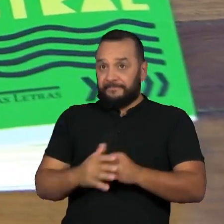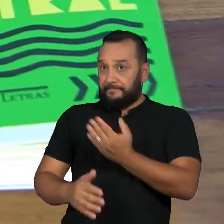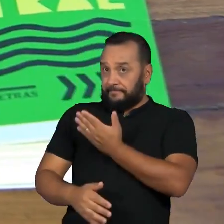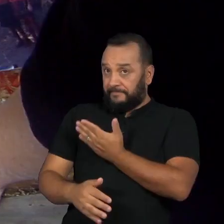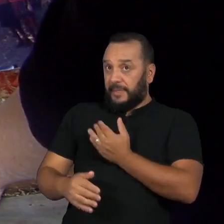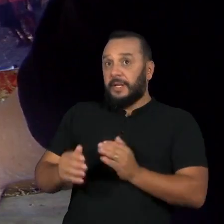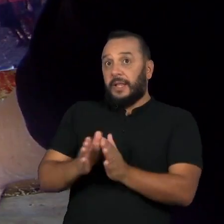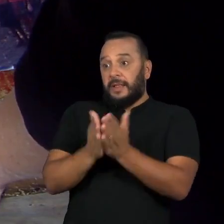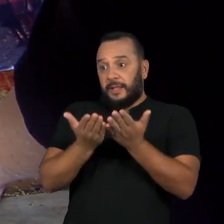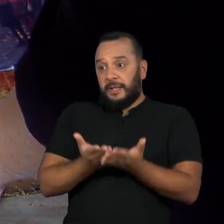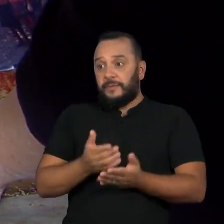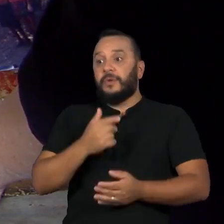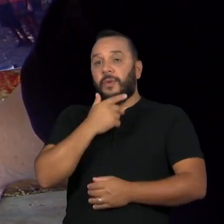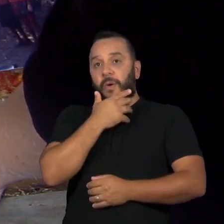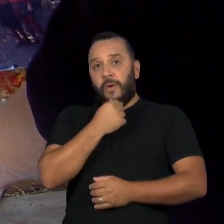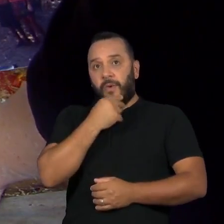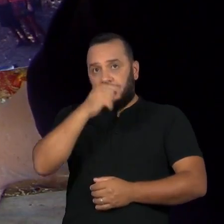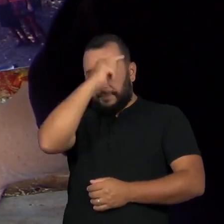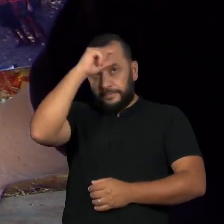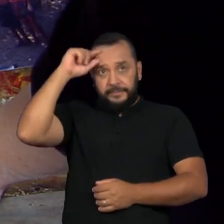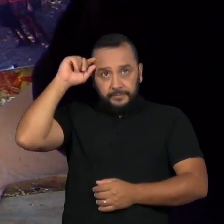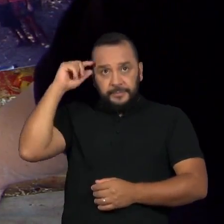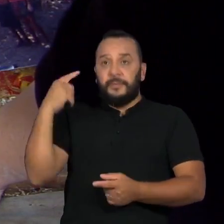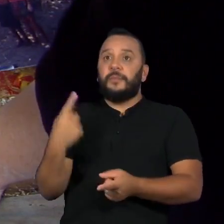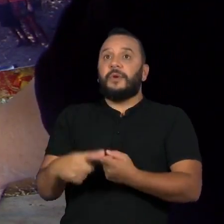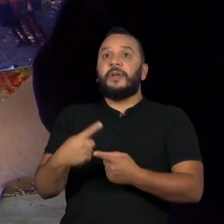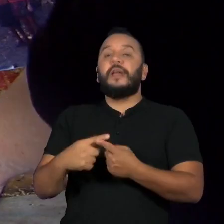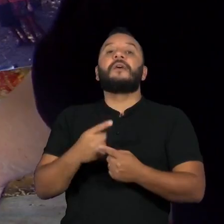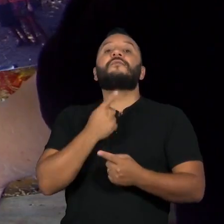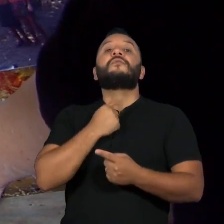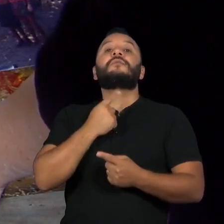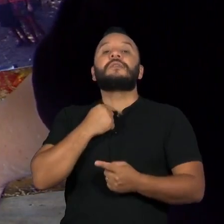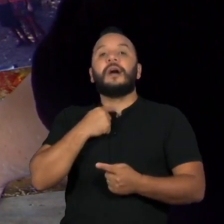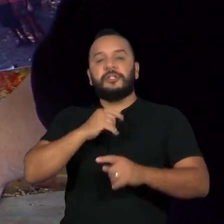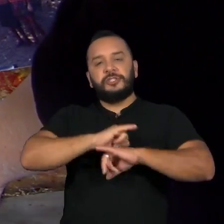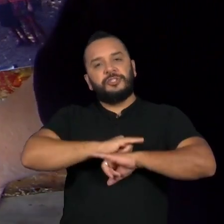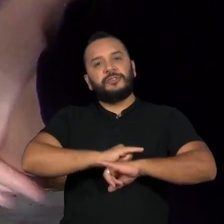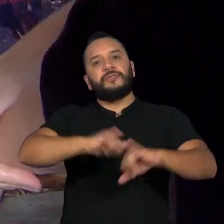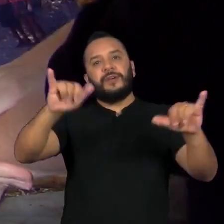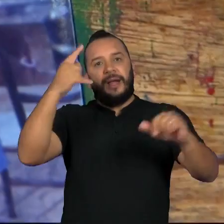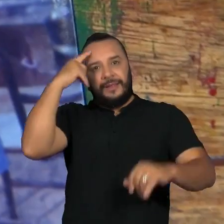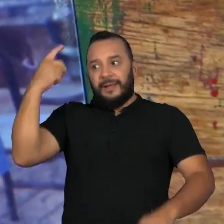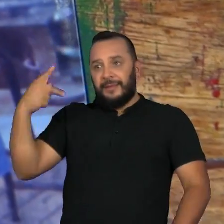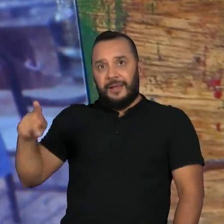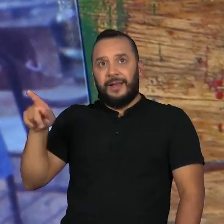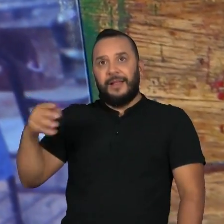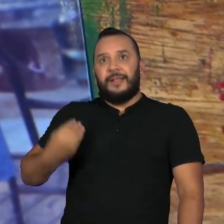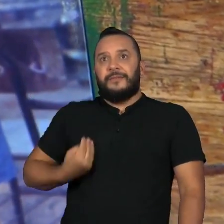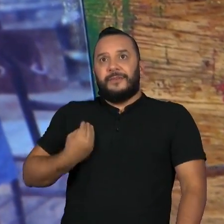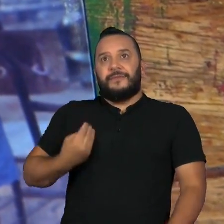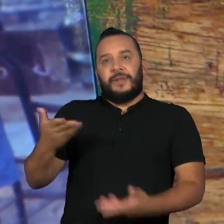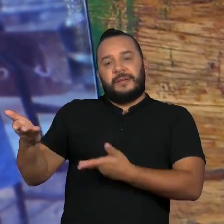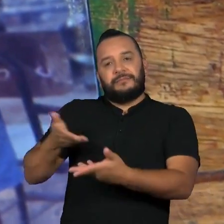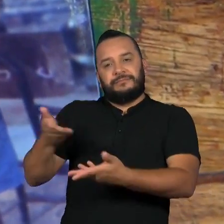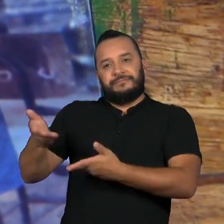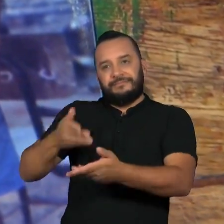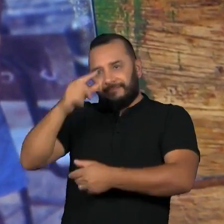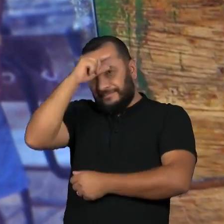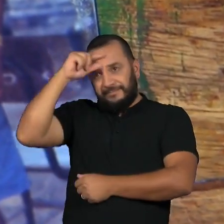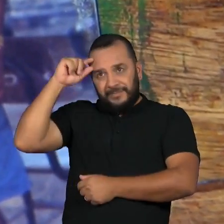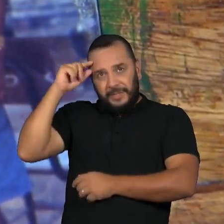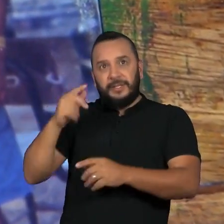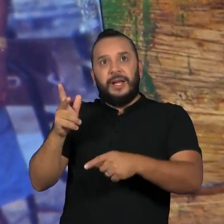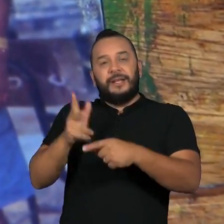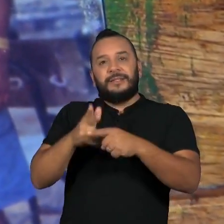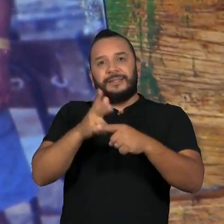Krenak nasceram a partir da vontade de Rita de difundir as ideias dele, com quem conviveu intensamente durante a gravação da